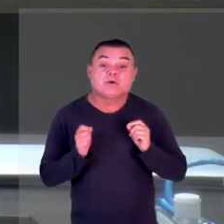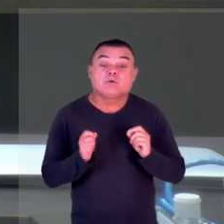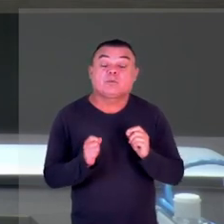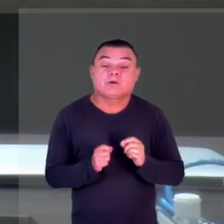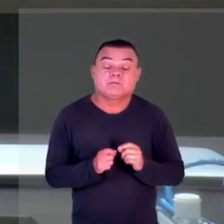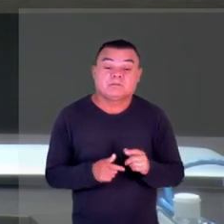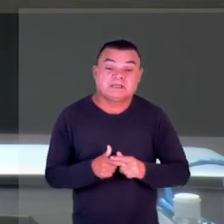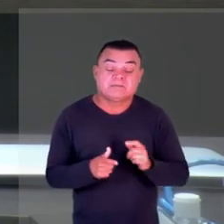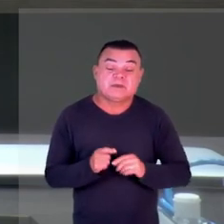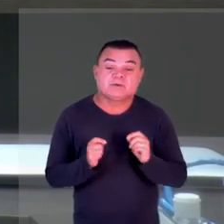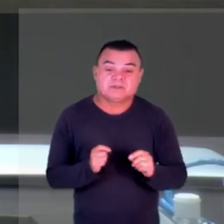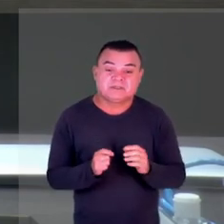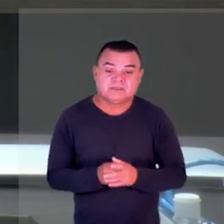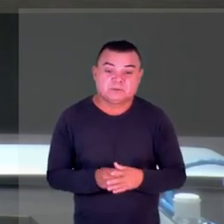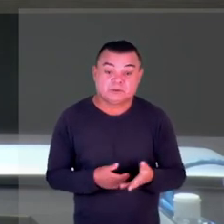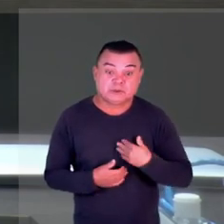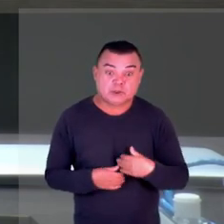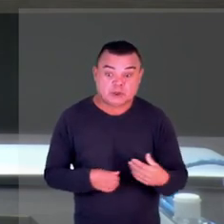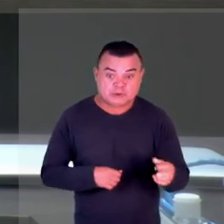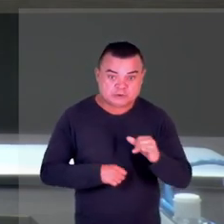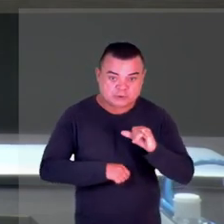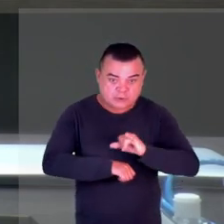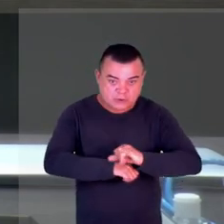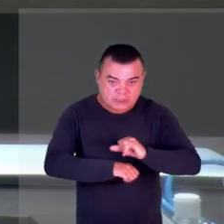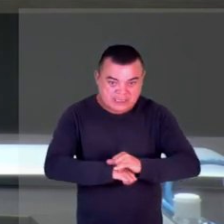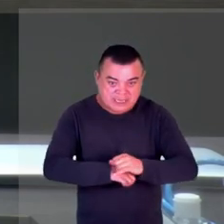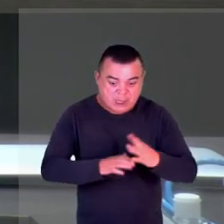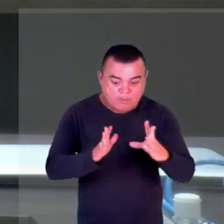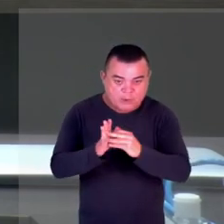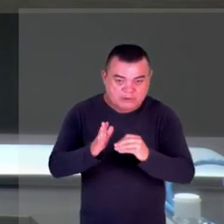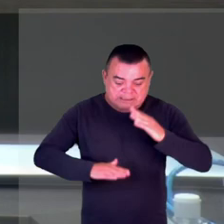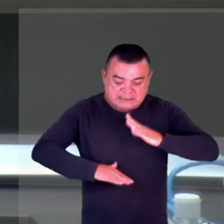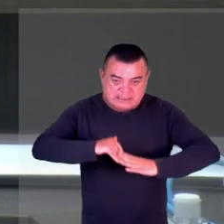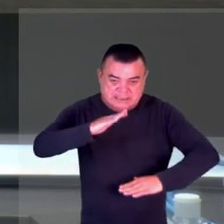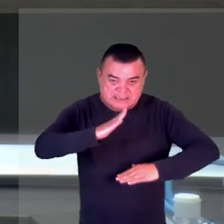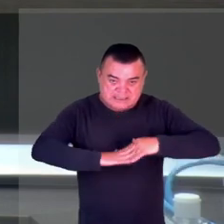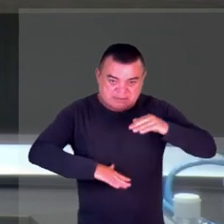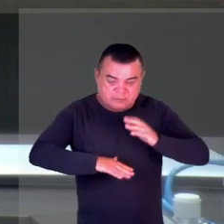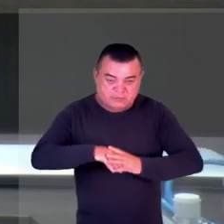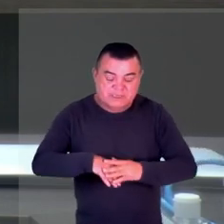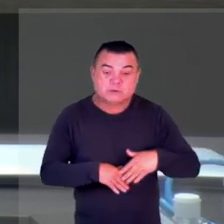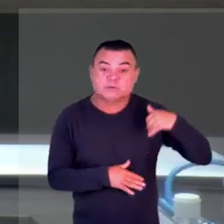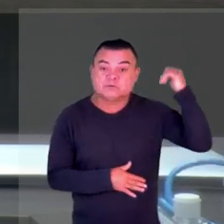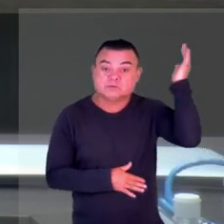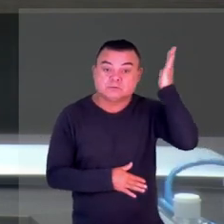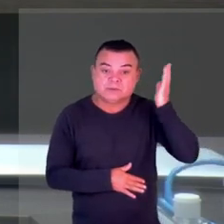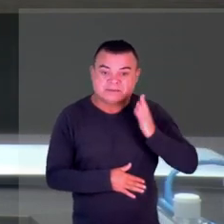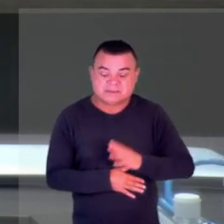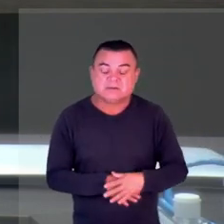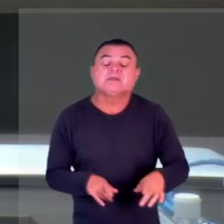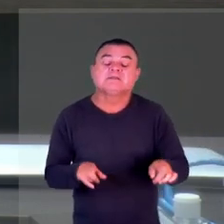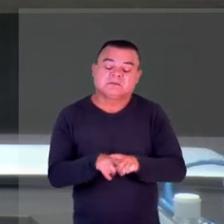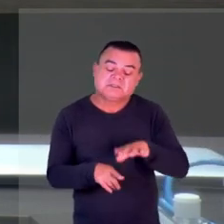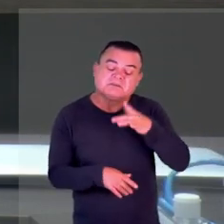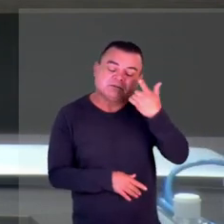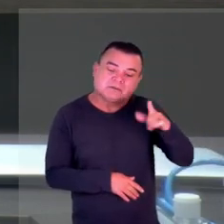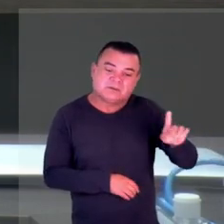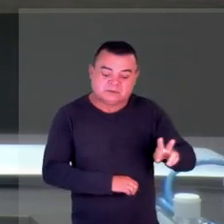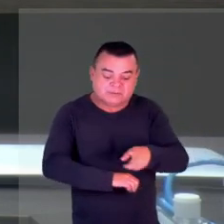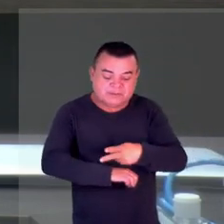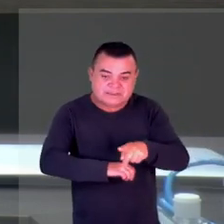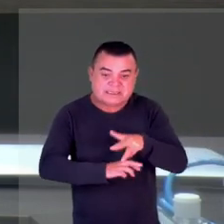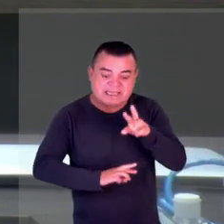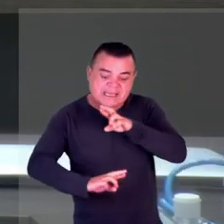nós colocávamos é o modelo de desenvolvimento no Brasil e em outros países